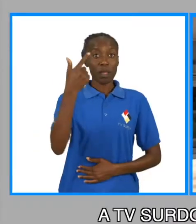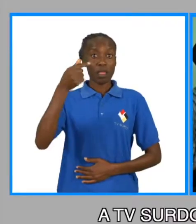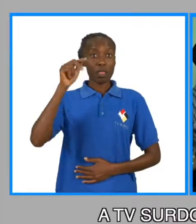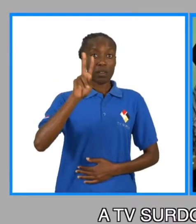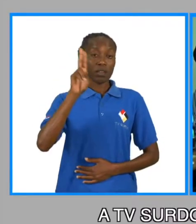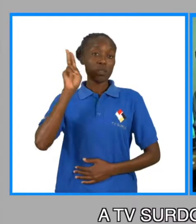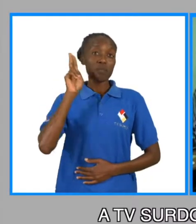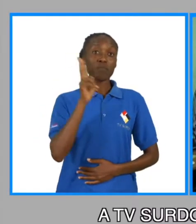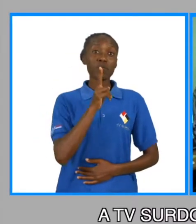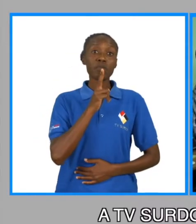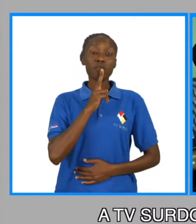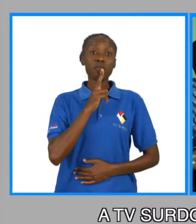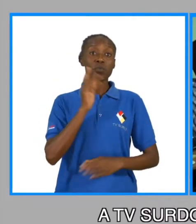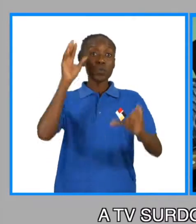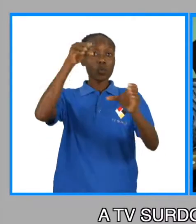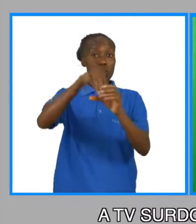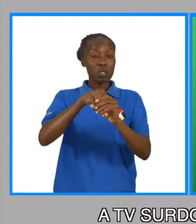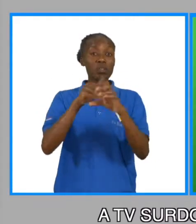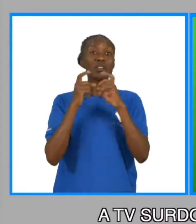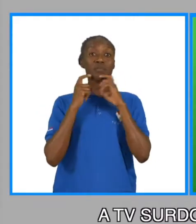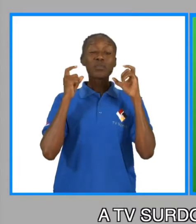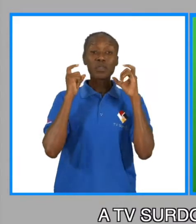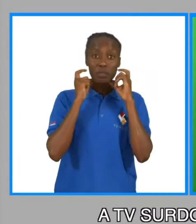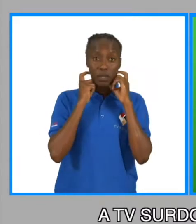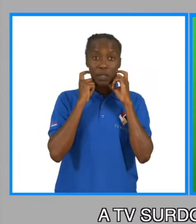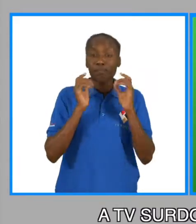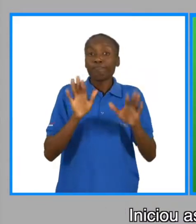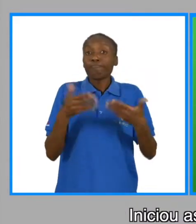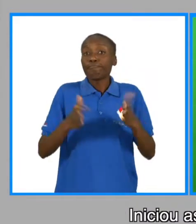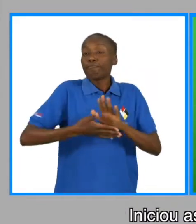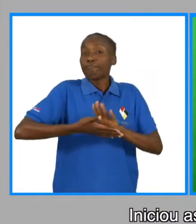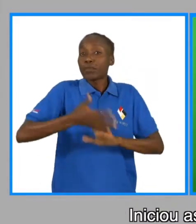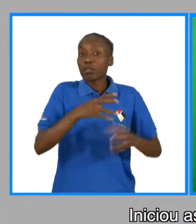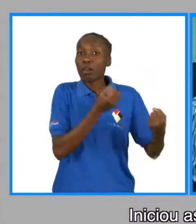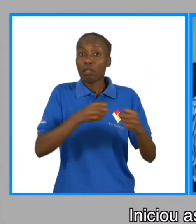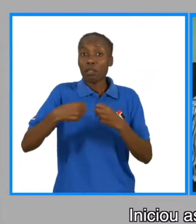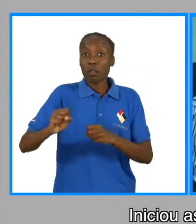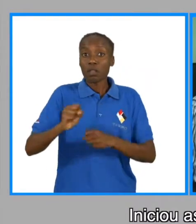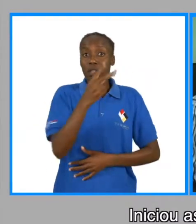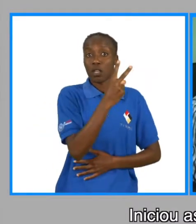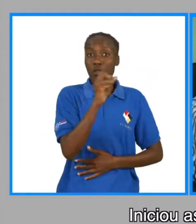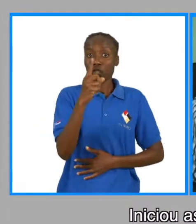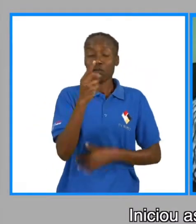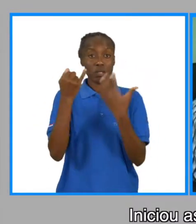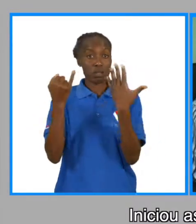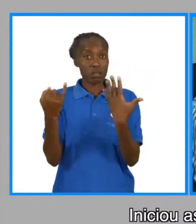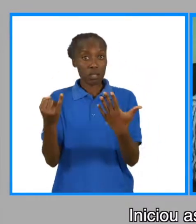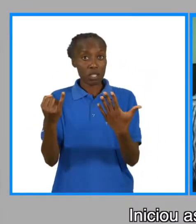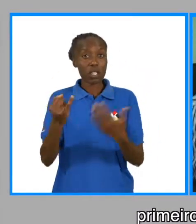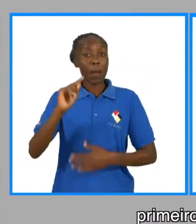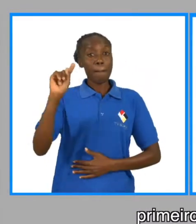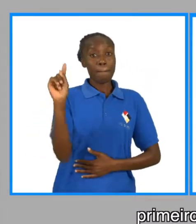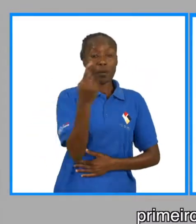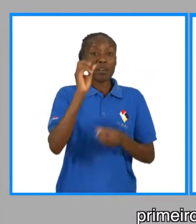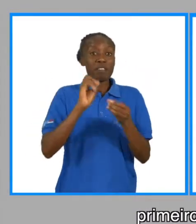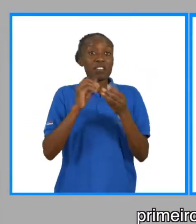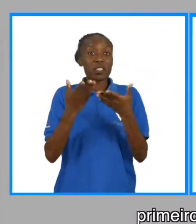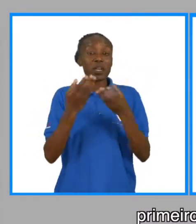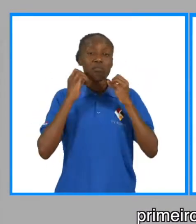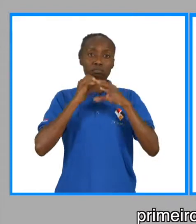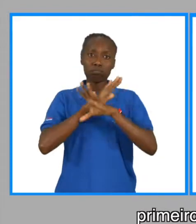A TV Surdo é o primeiro canal de televisão inclusivo de Moçambique. Iniciou as suas atividades em 2016,